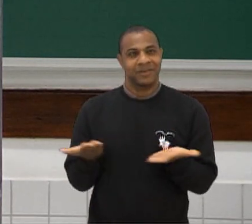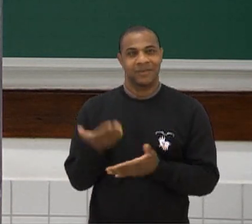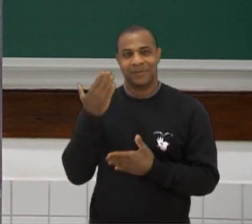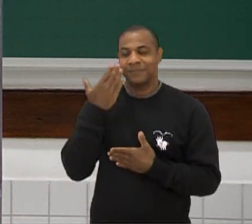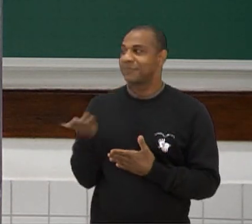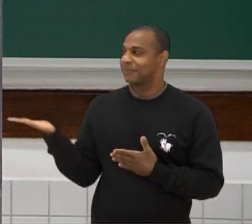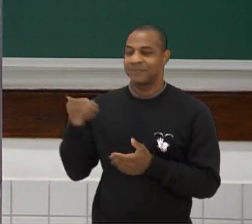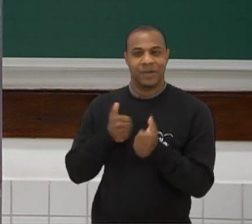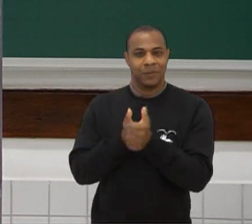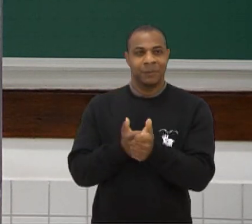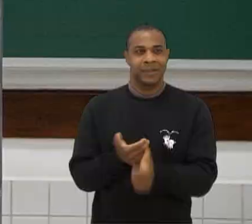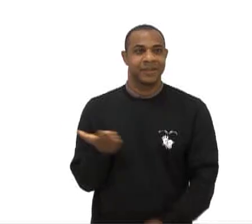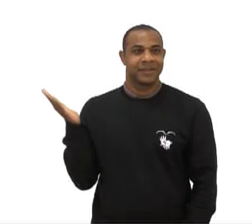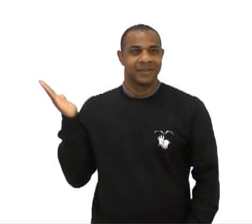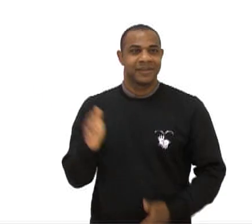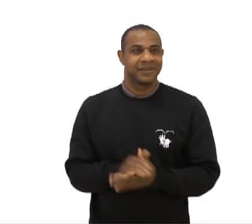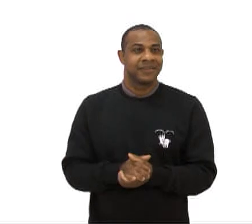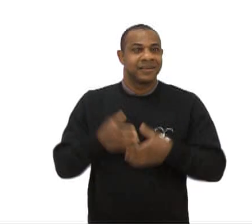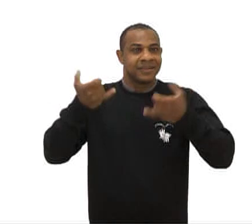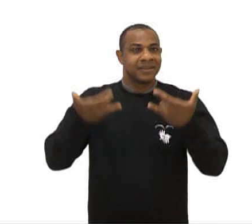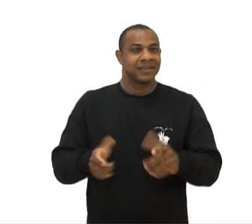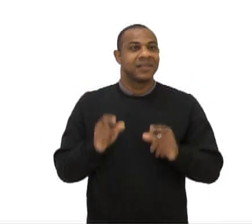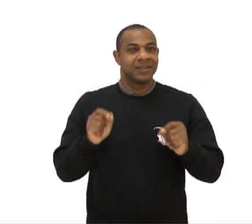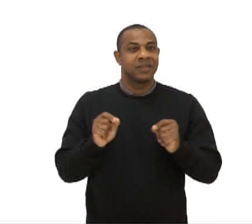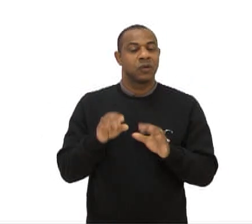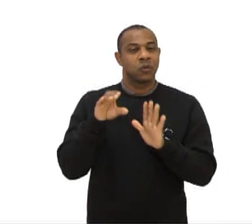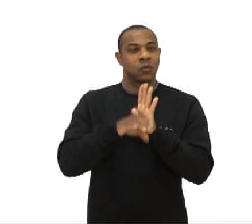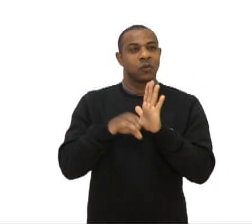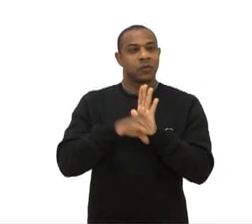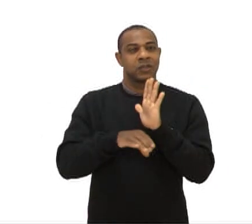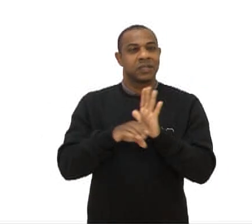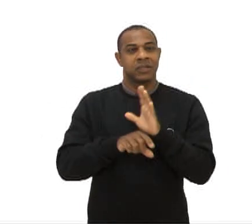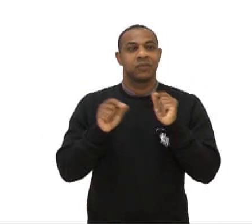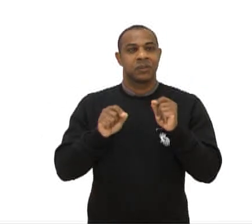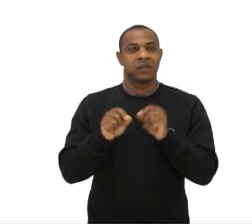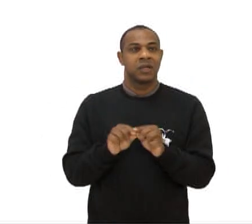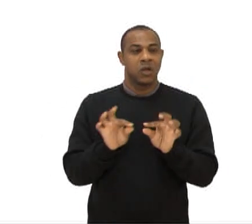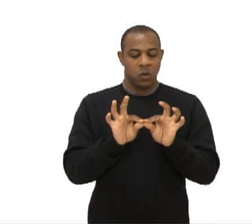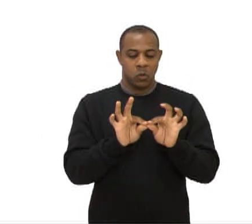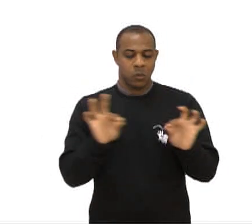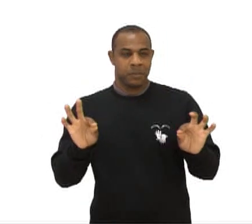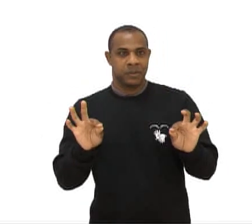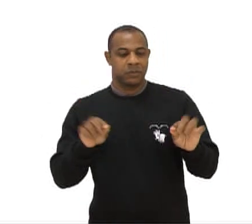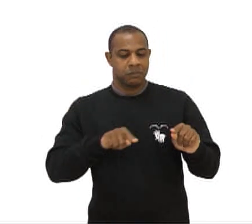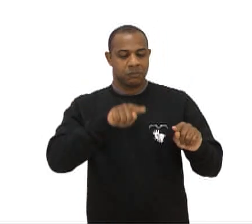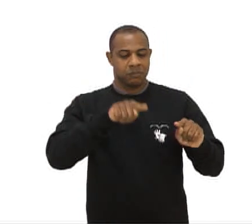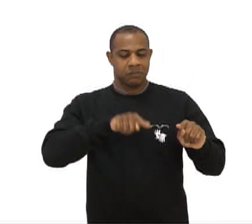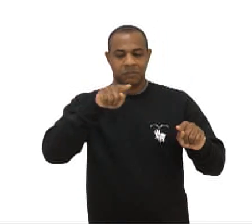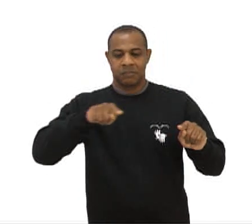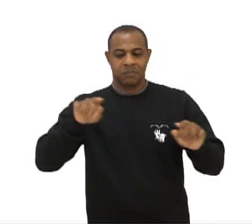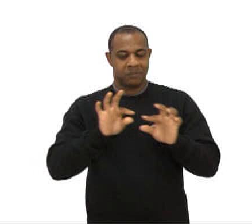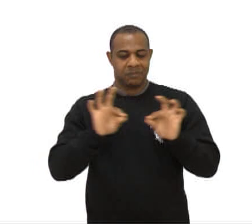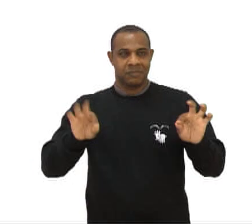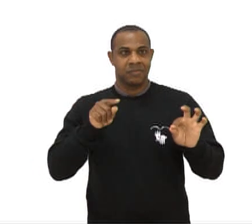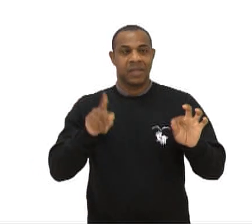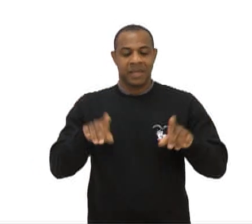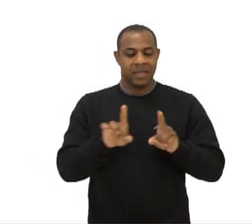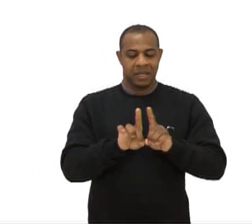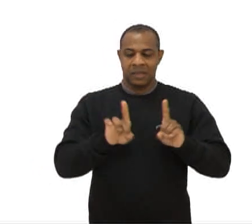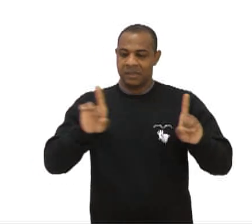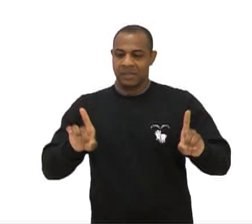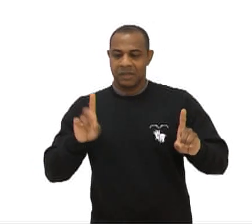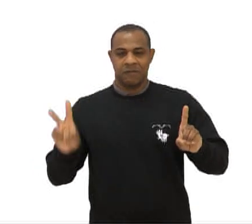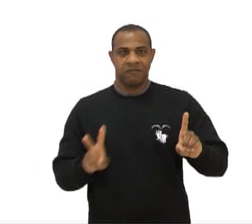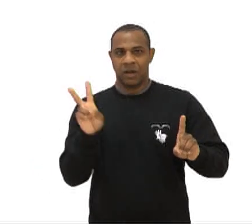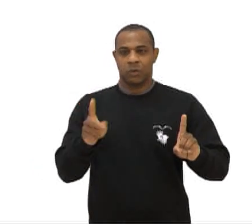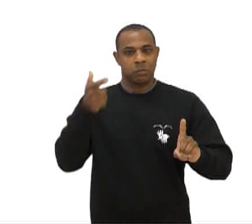tela? Então aqui, ó, vamos definir novamente, relembrar alguns conceitos ali que nem comprimento de onda. O comprimento de onda é a distância entre